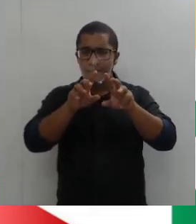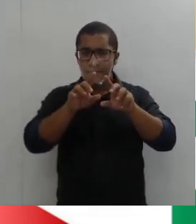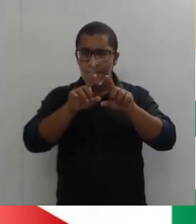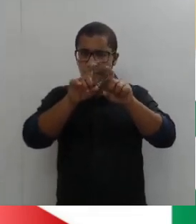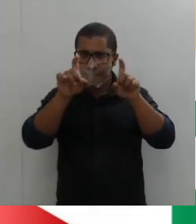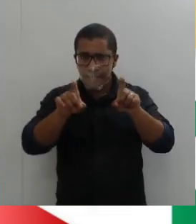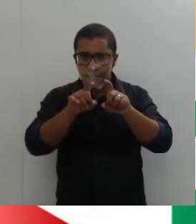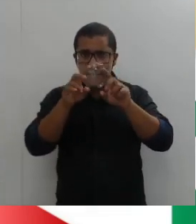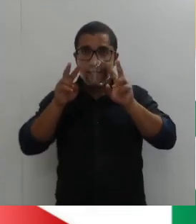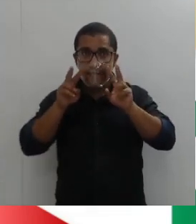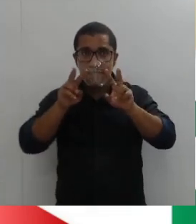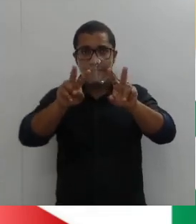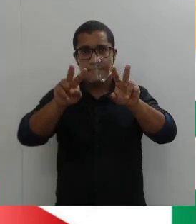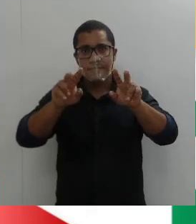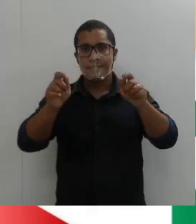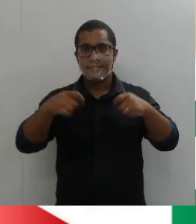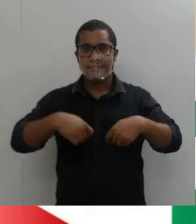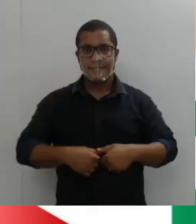virtual.